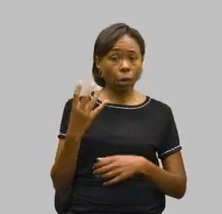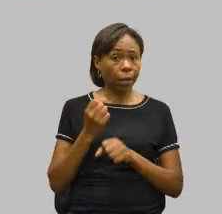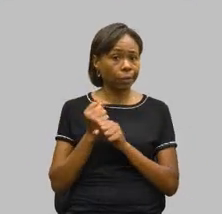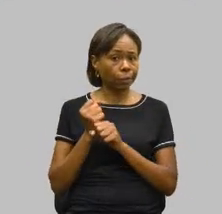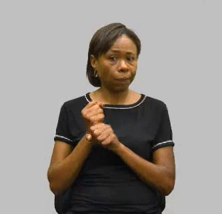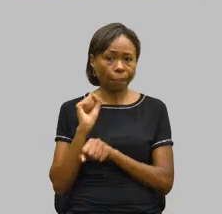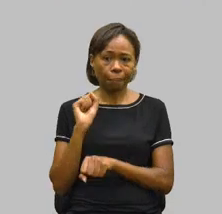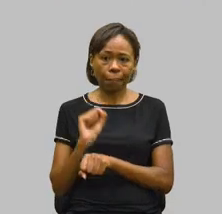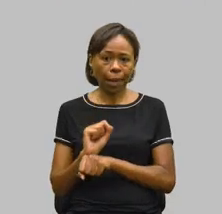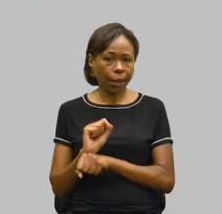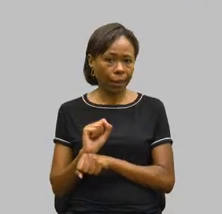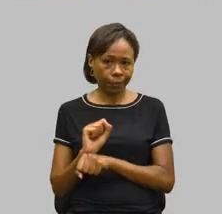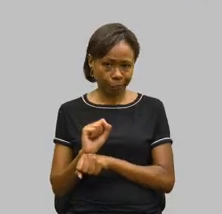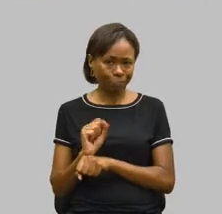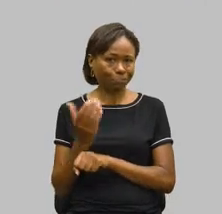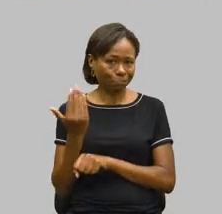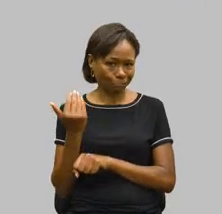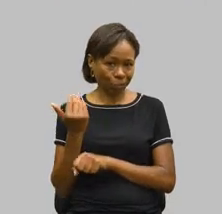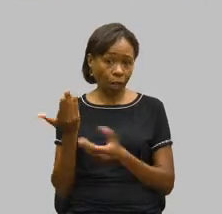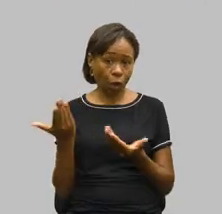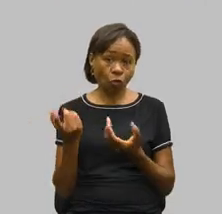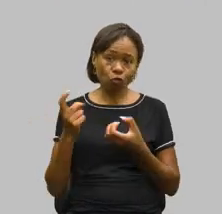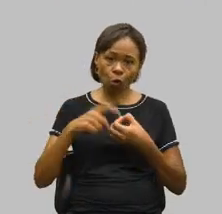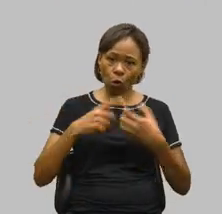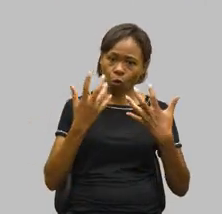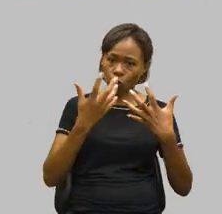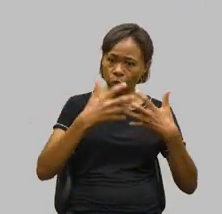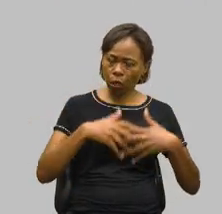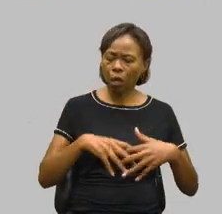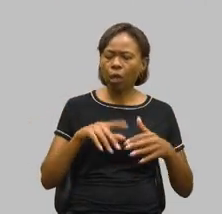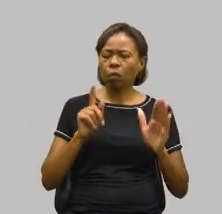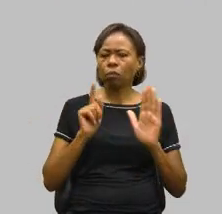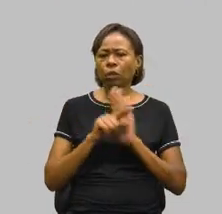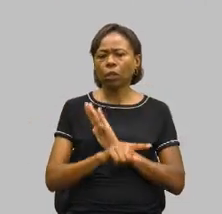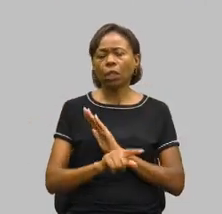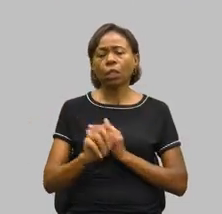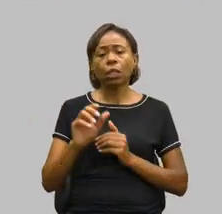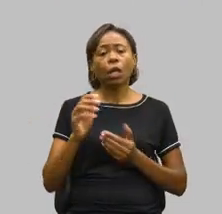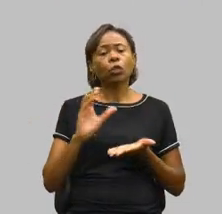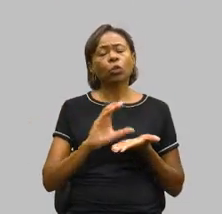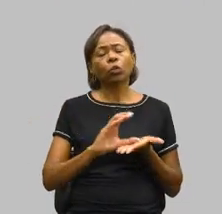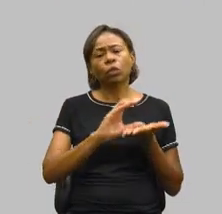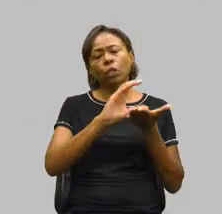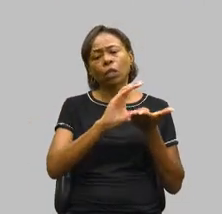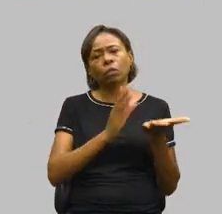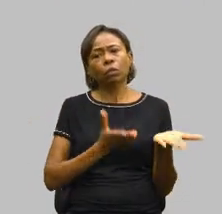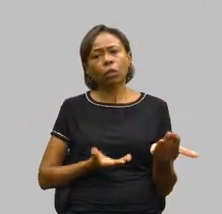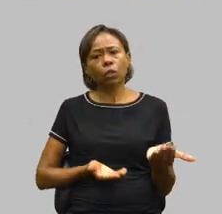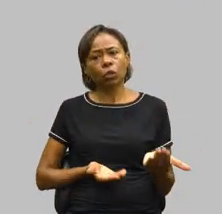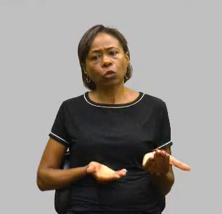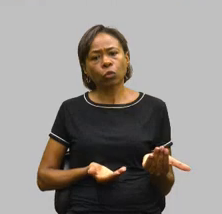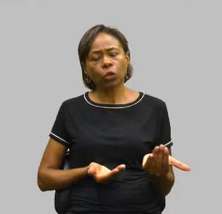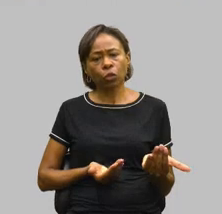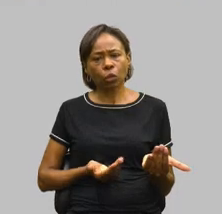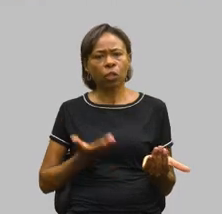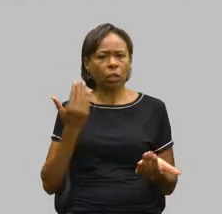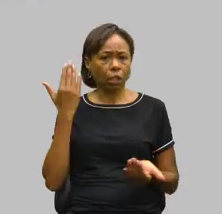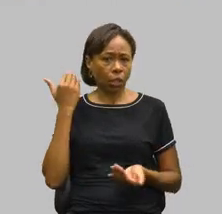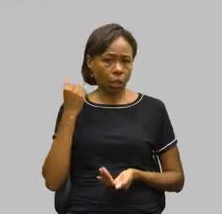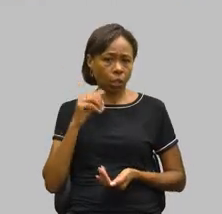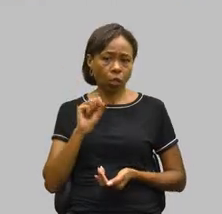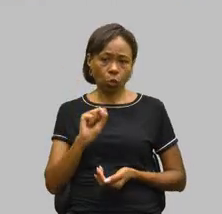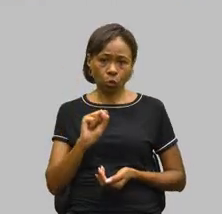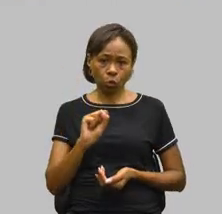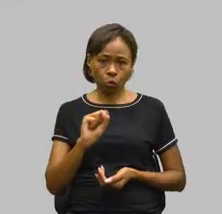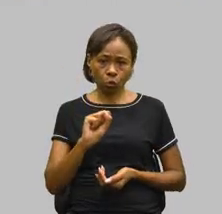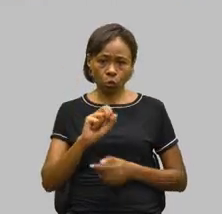sem funcionamento agora eu queria perguntar aqui sobre o conselho da Juventude foi publicado no último dia 8 de